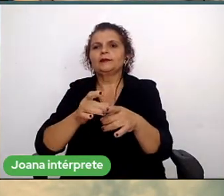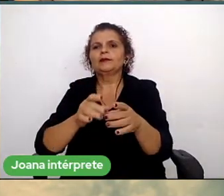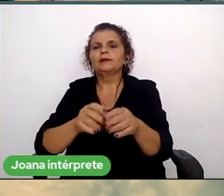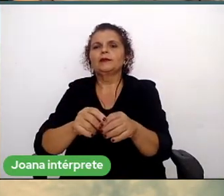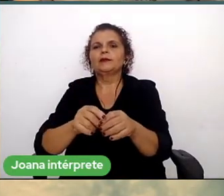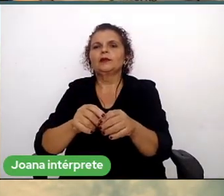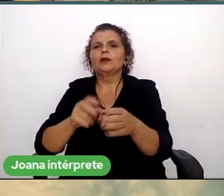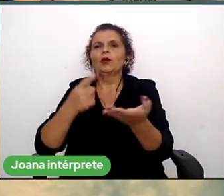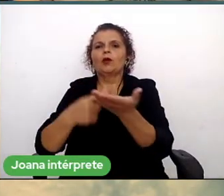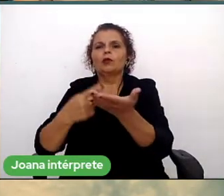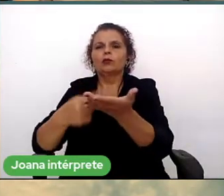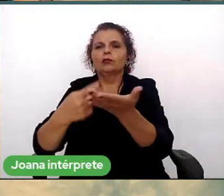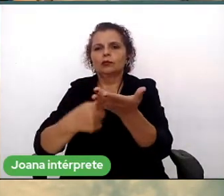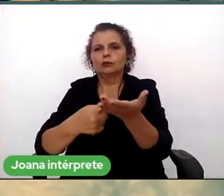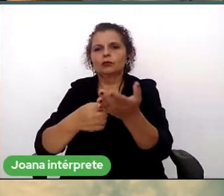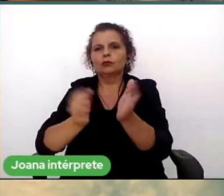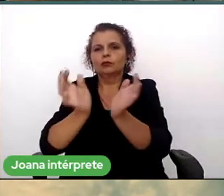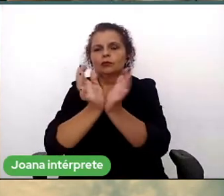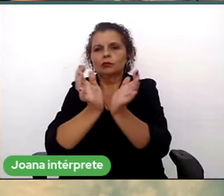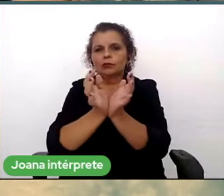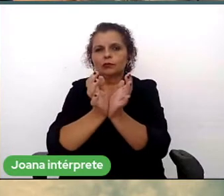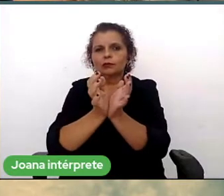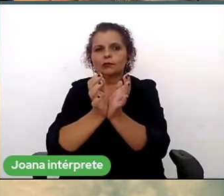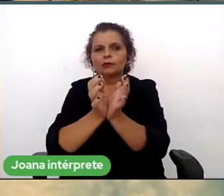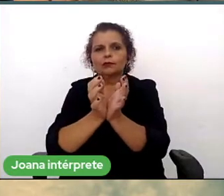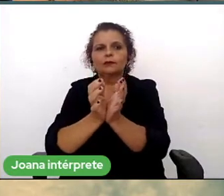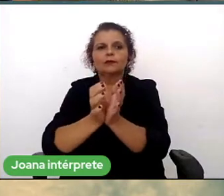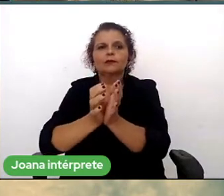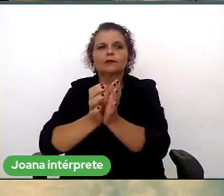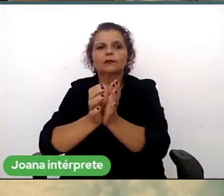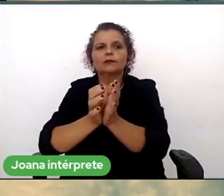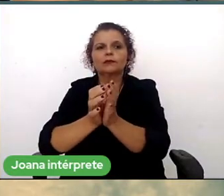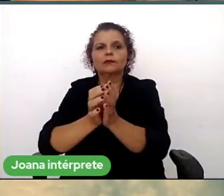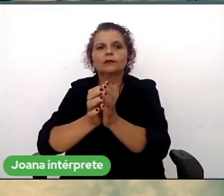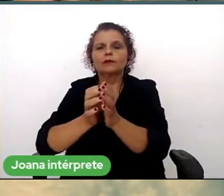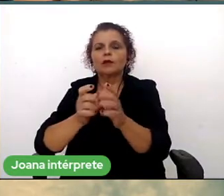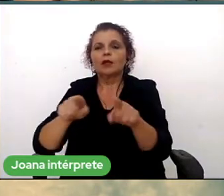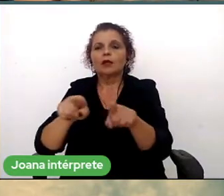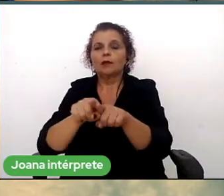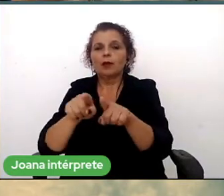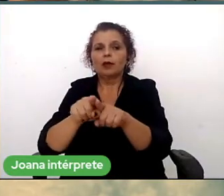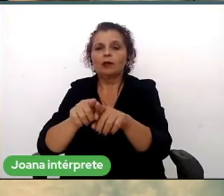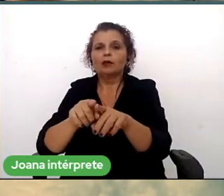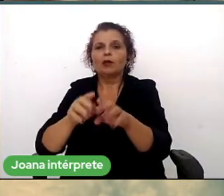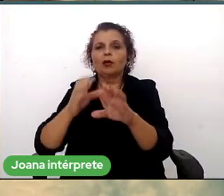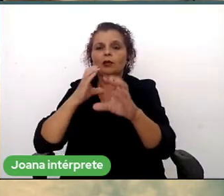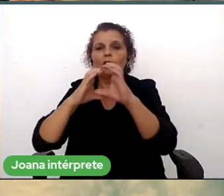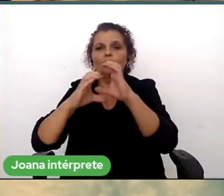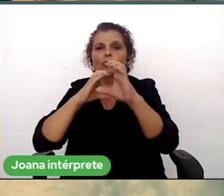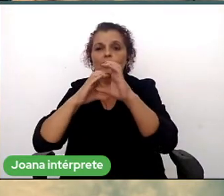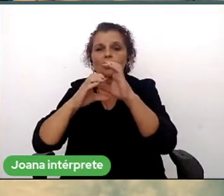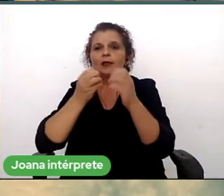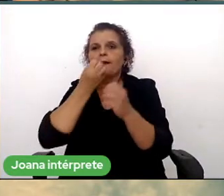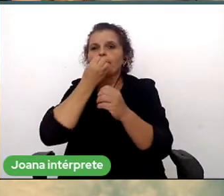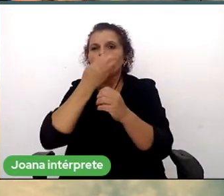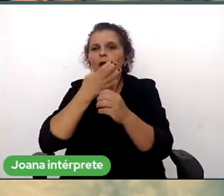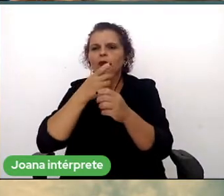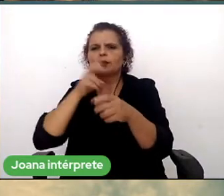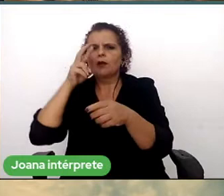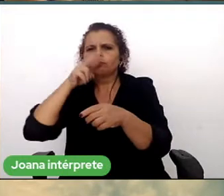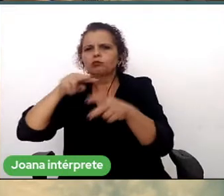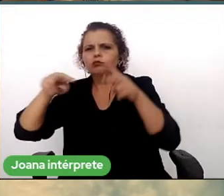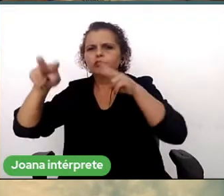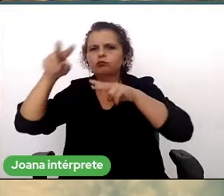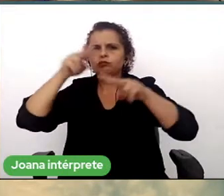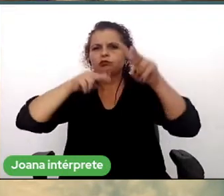isso de acordo com o andamento do time tá Outro ponto que a gente gosta de falar que facilita a comunicação a gestão visual do trabalho